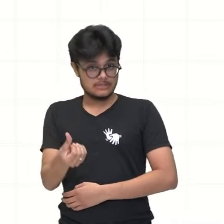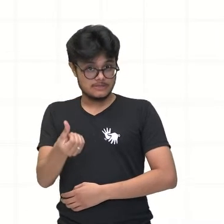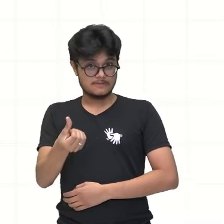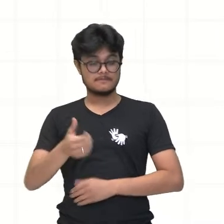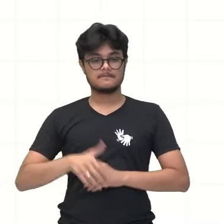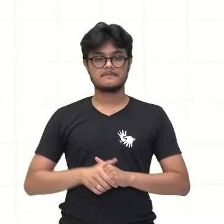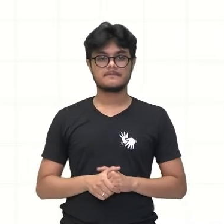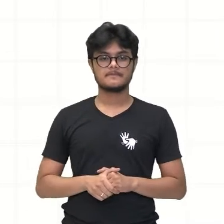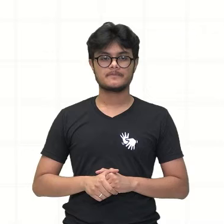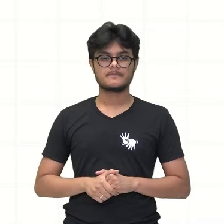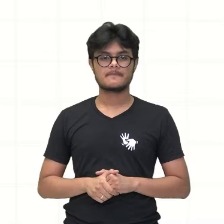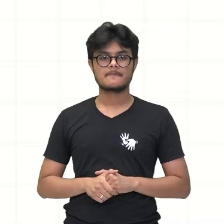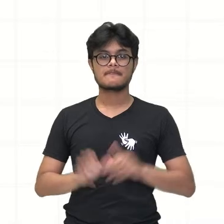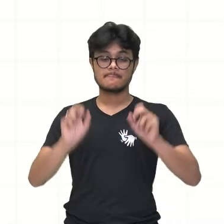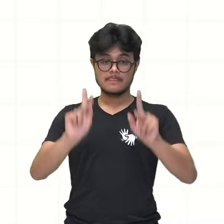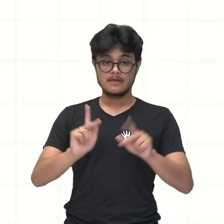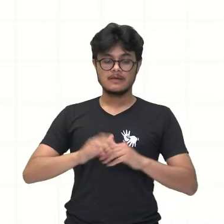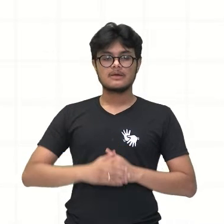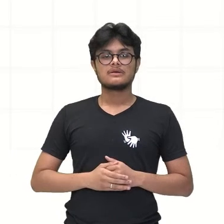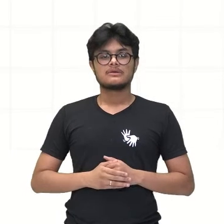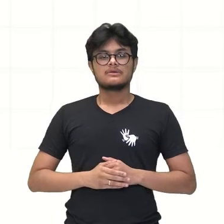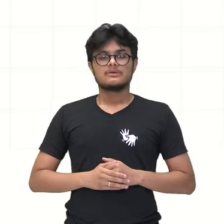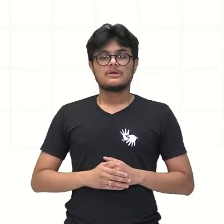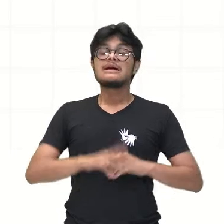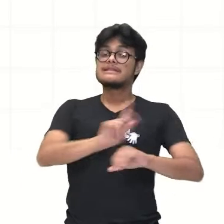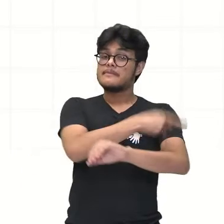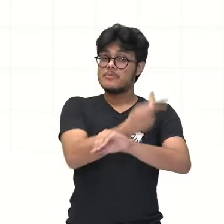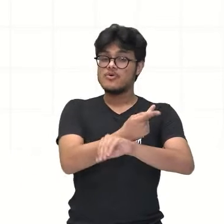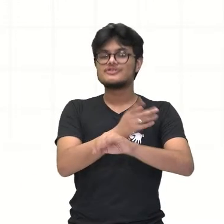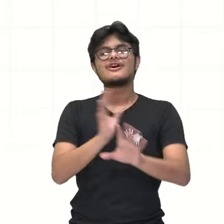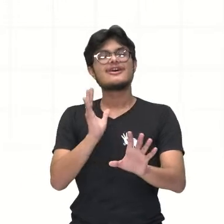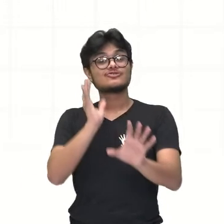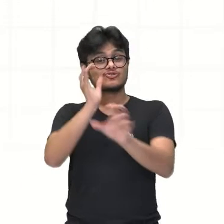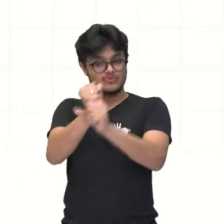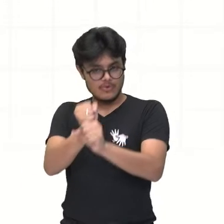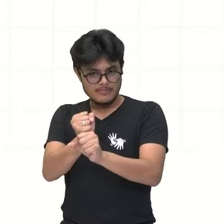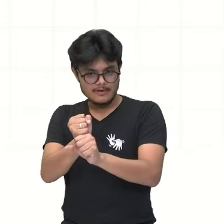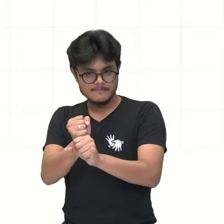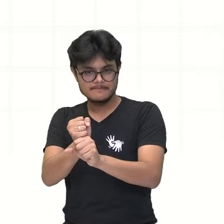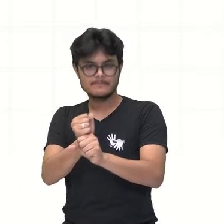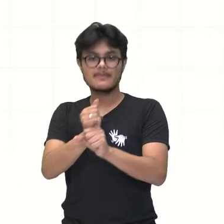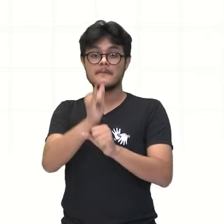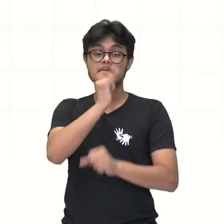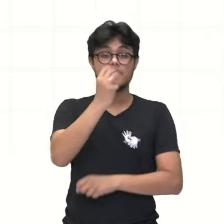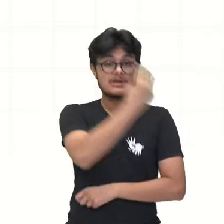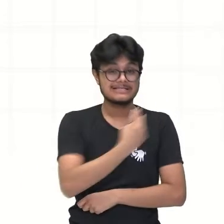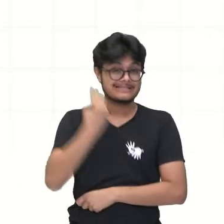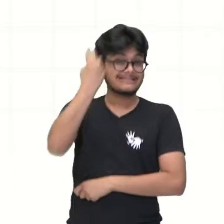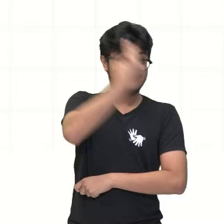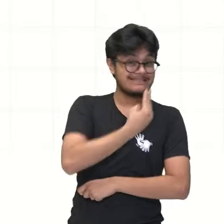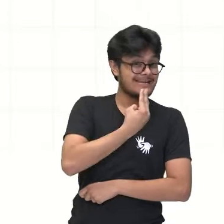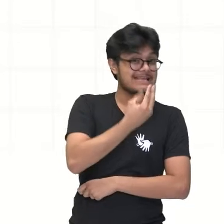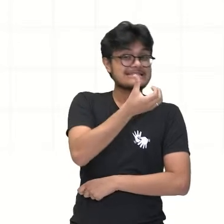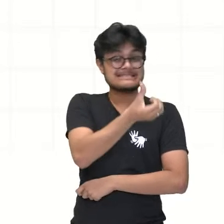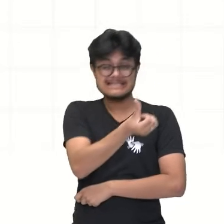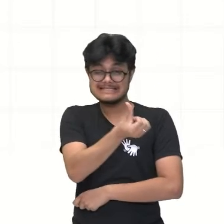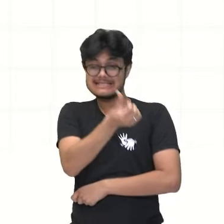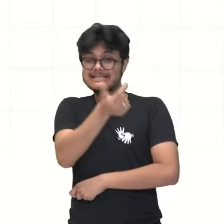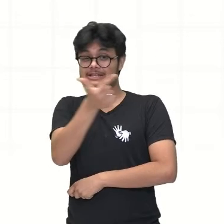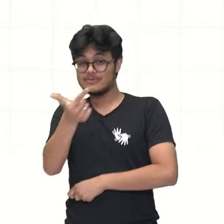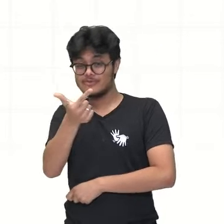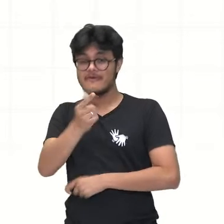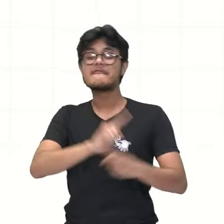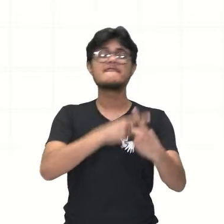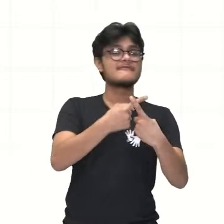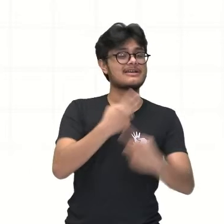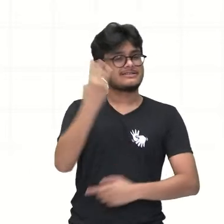296. Aí eu vou somar, voltando no gráfico, olha só, com 62